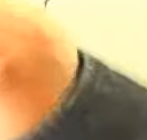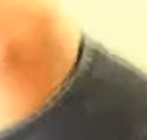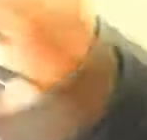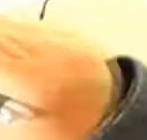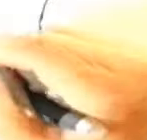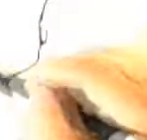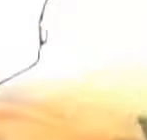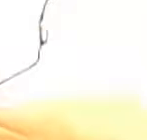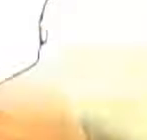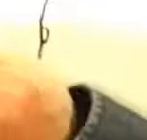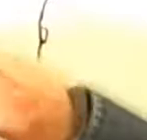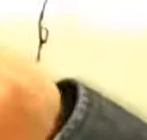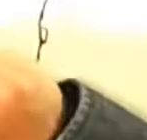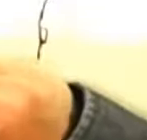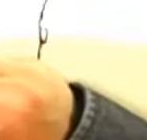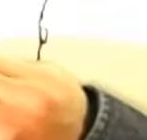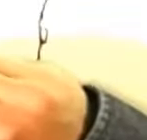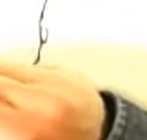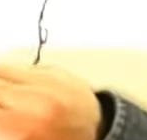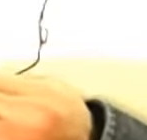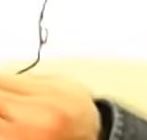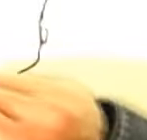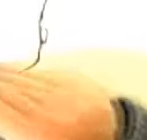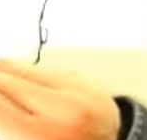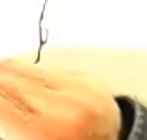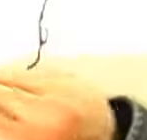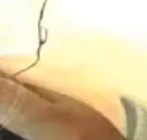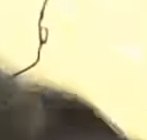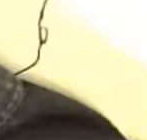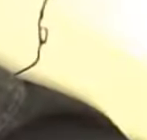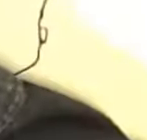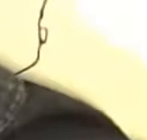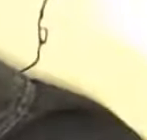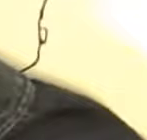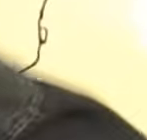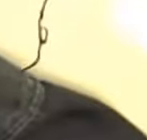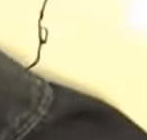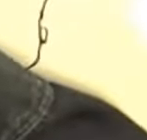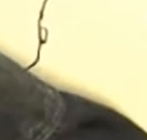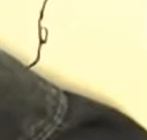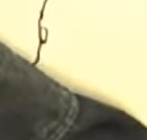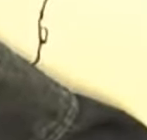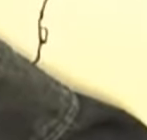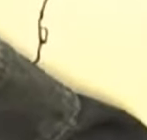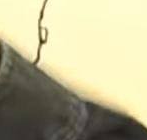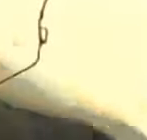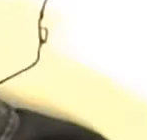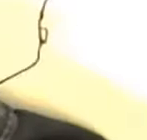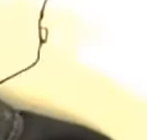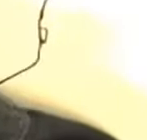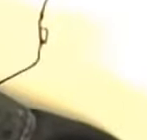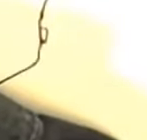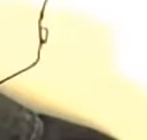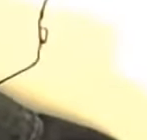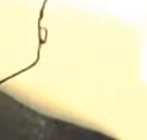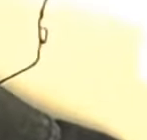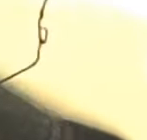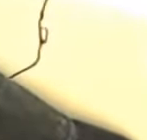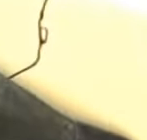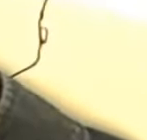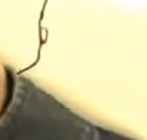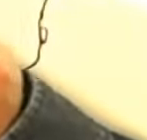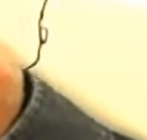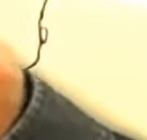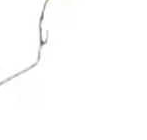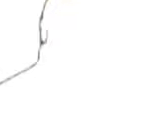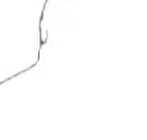a única batalha do país. No Sul, começava a Revolução Federalista. Os revoltosos queriam